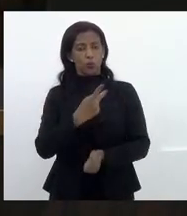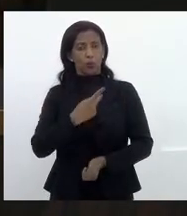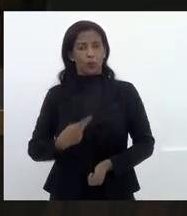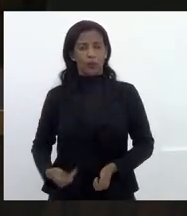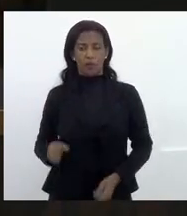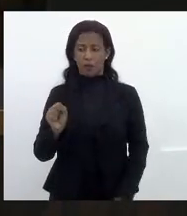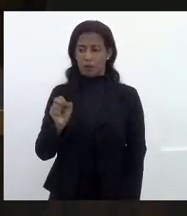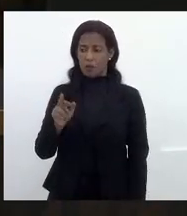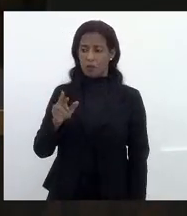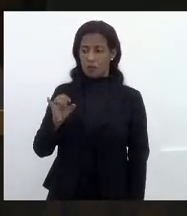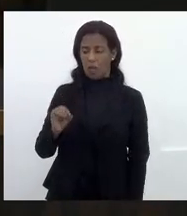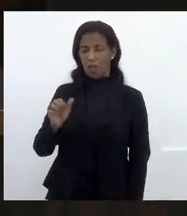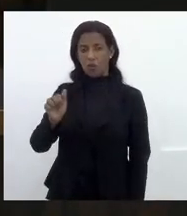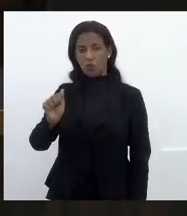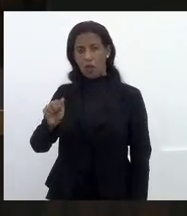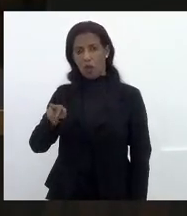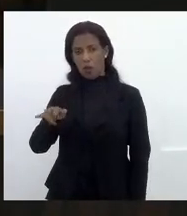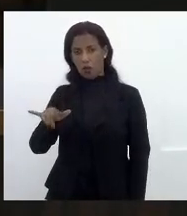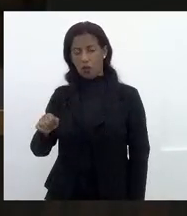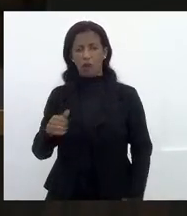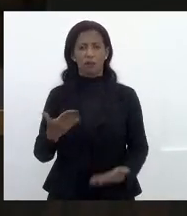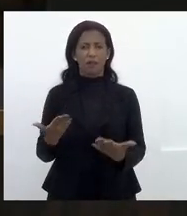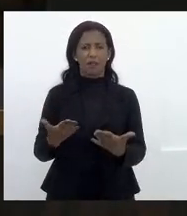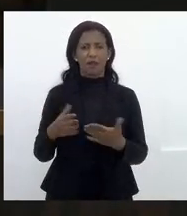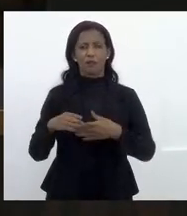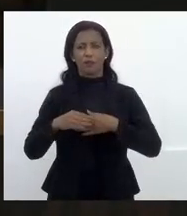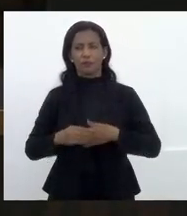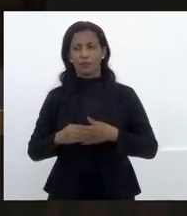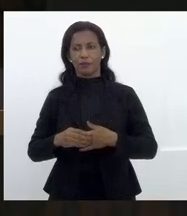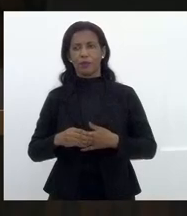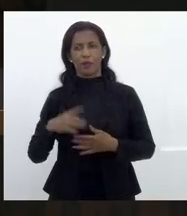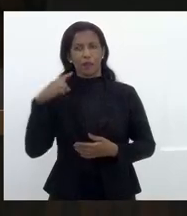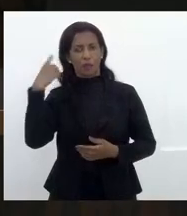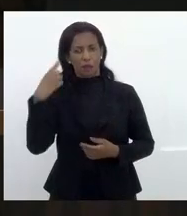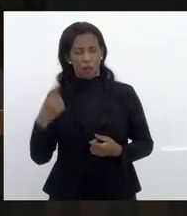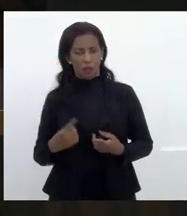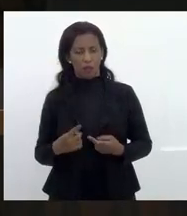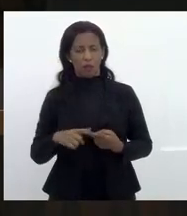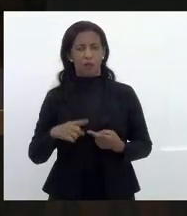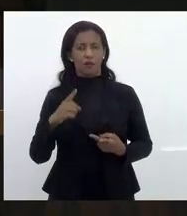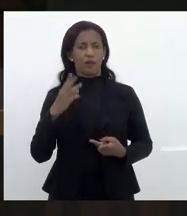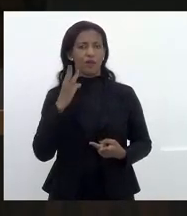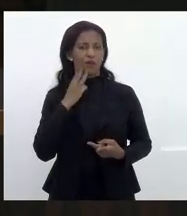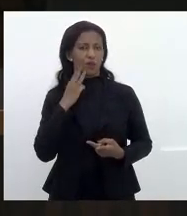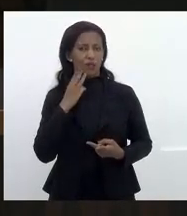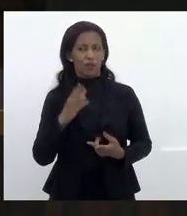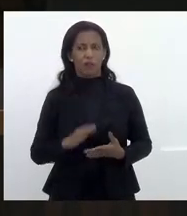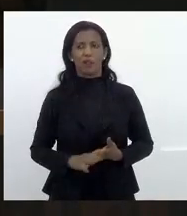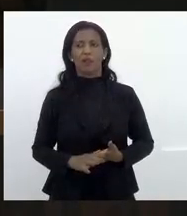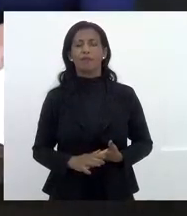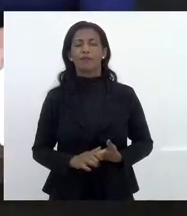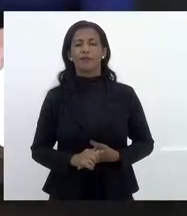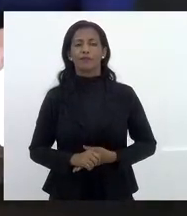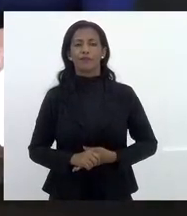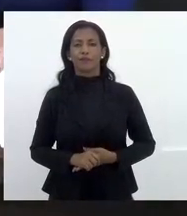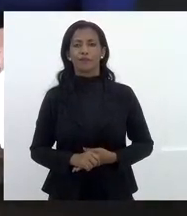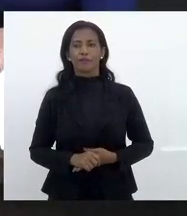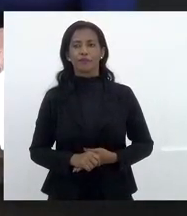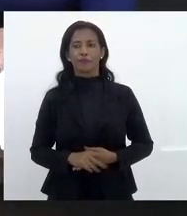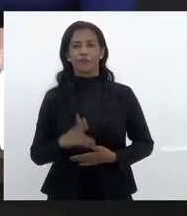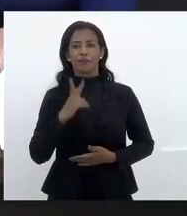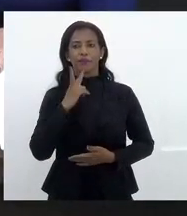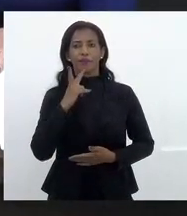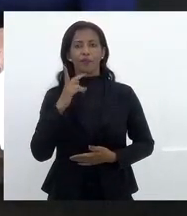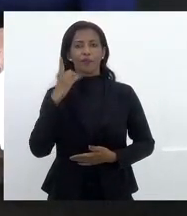Uliana quero cumprimentar deputada Dani Monteiro Deputado waldeck Carneiro fazer um questionamento aqui é os